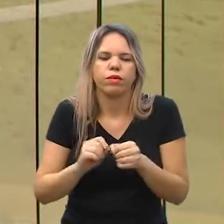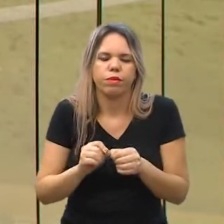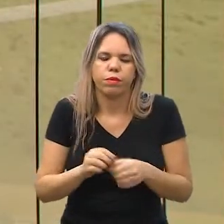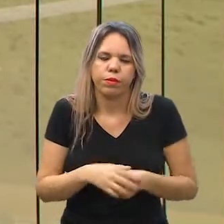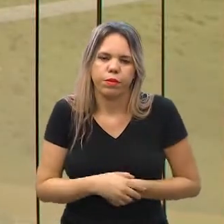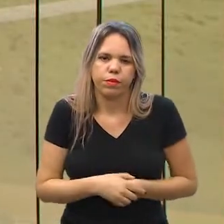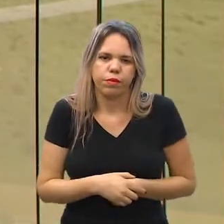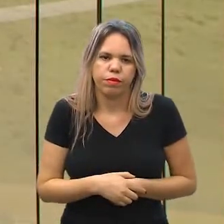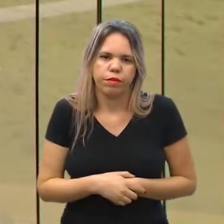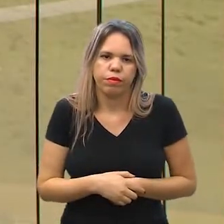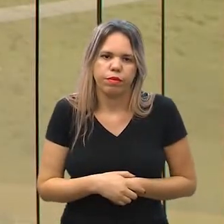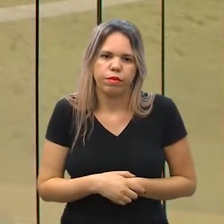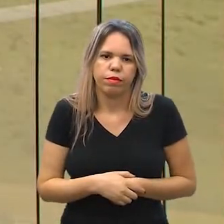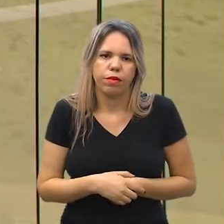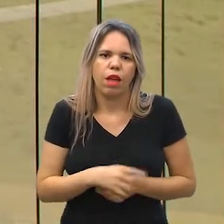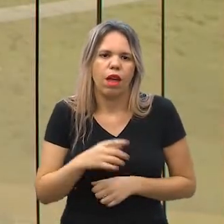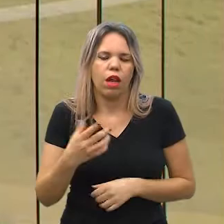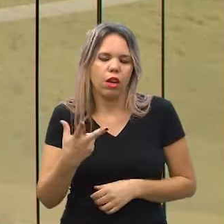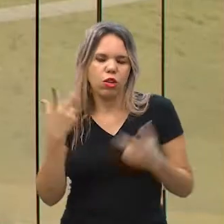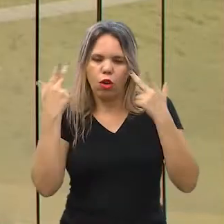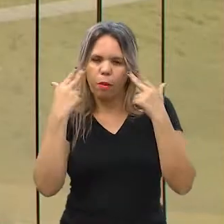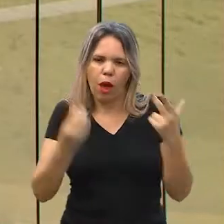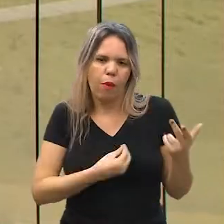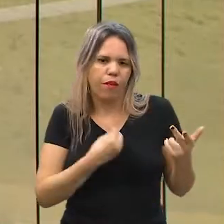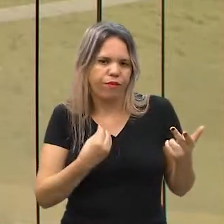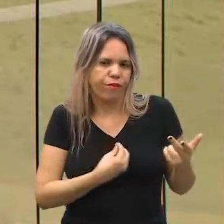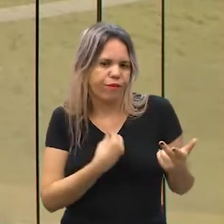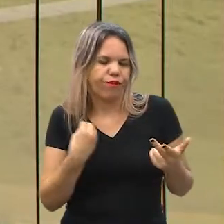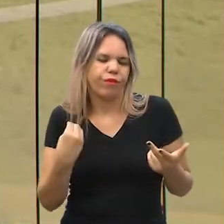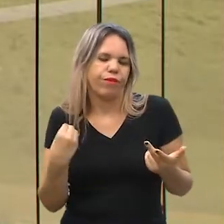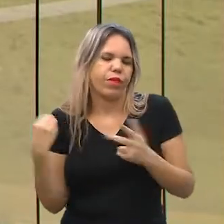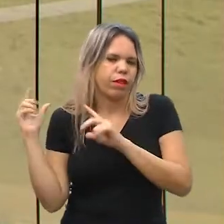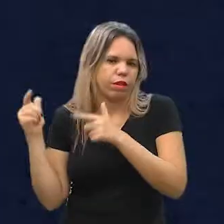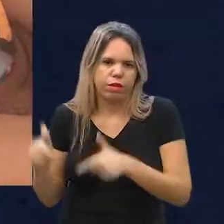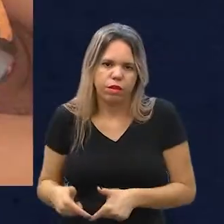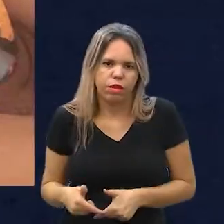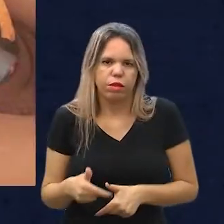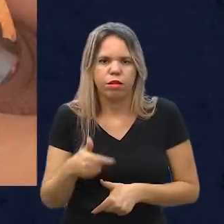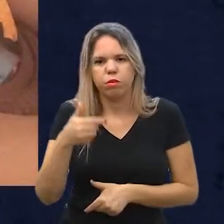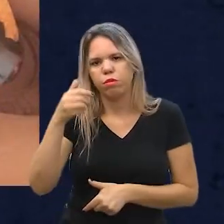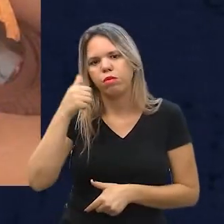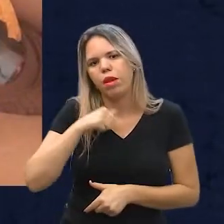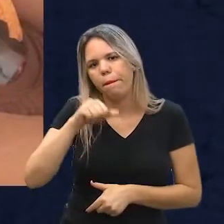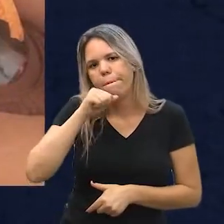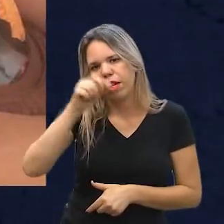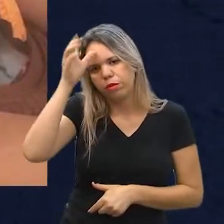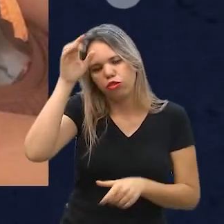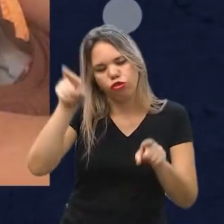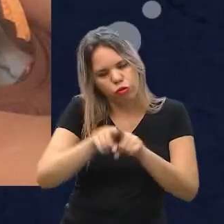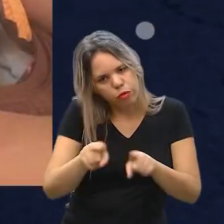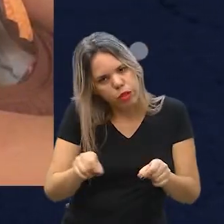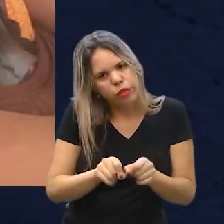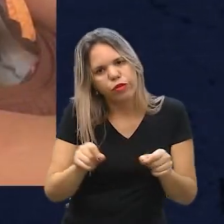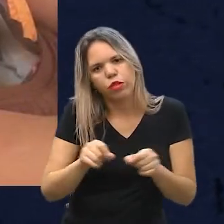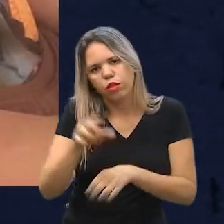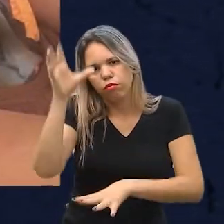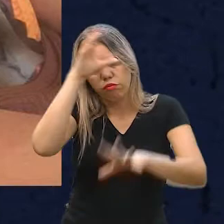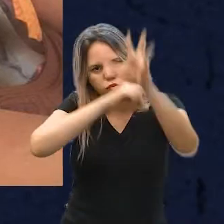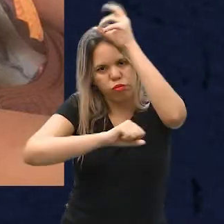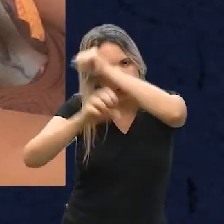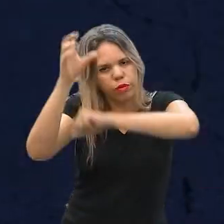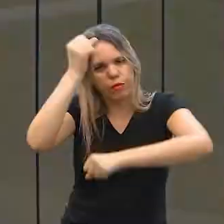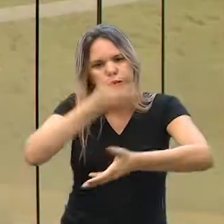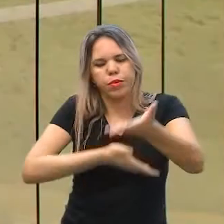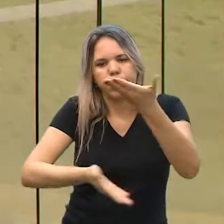parte da liturgia da minha mãe e das minhas tias. E eu aprendi a